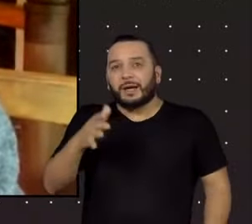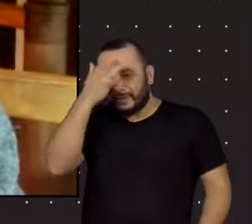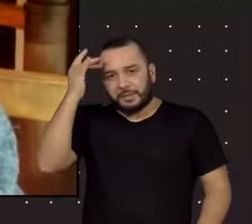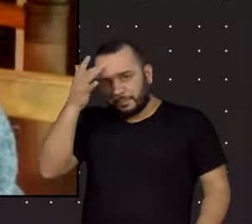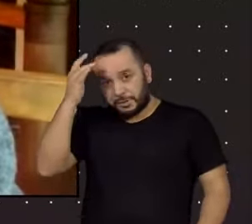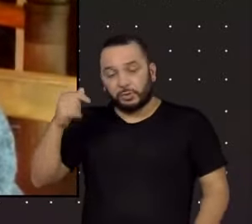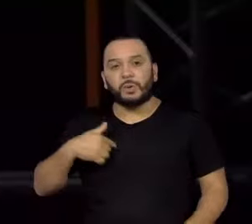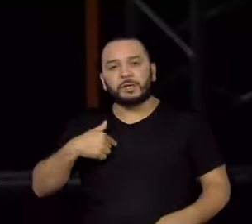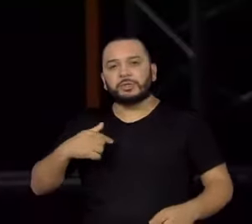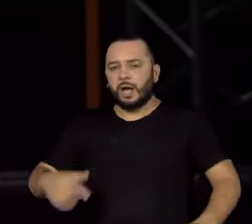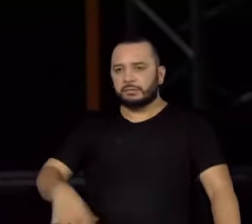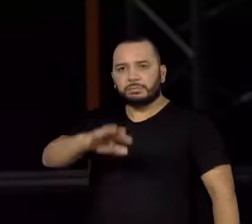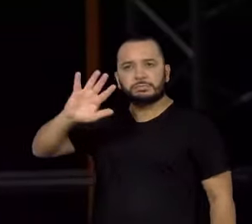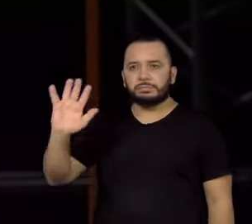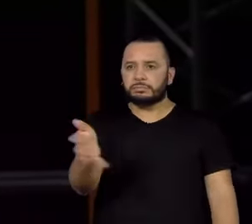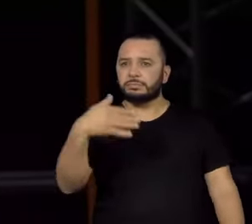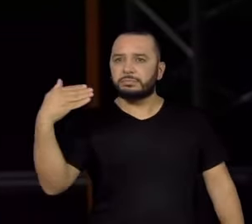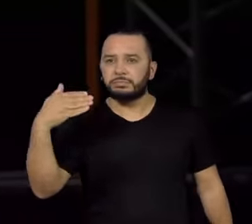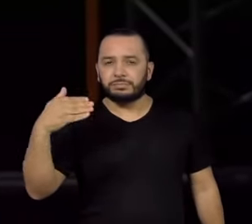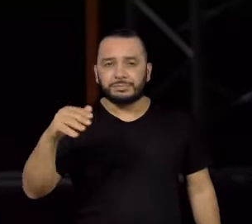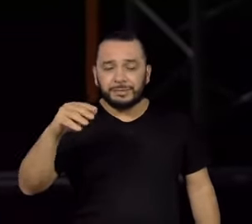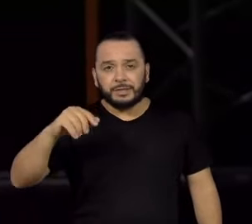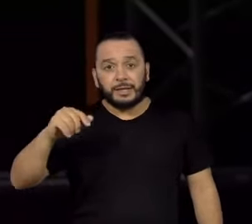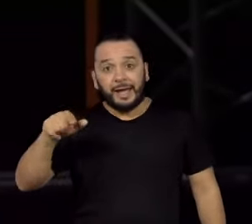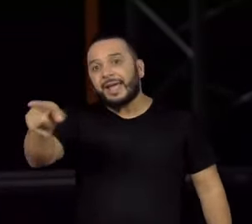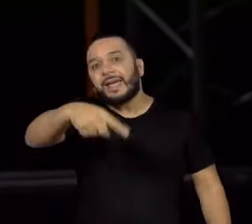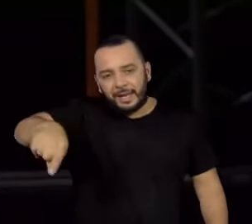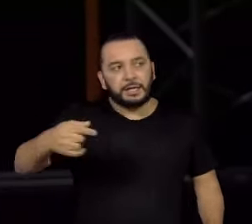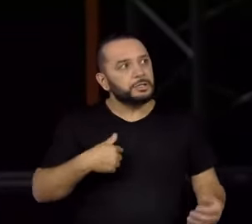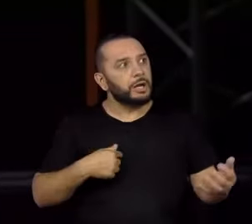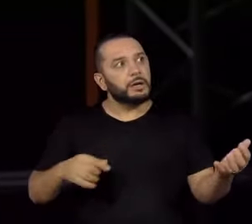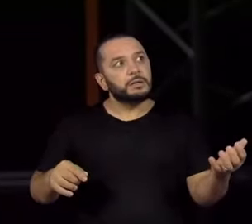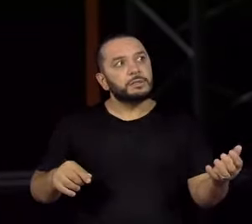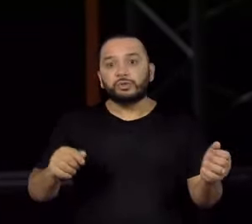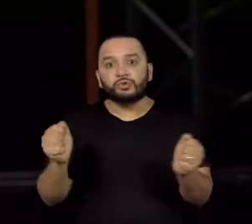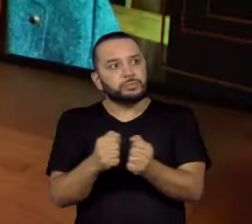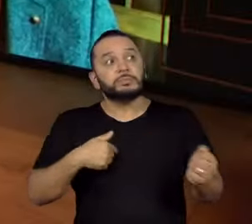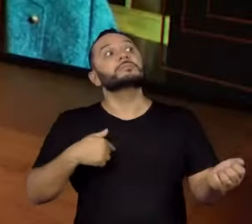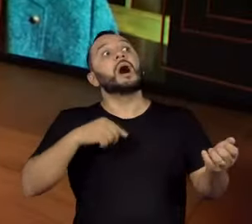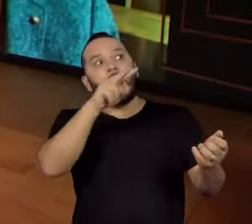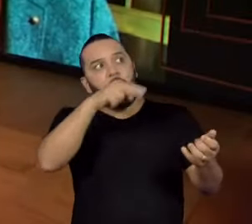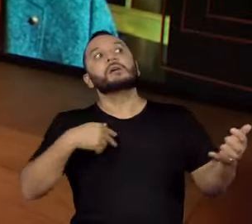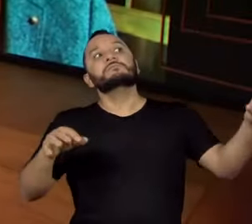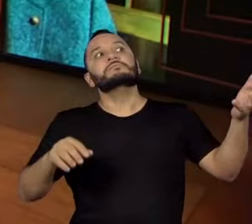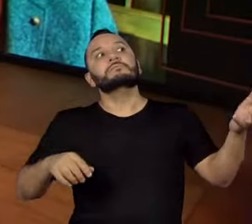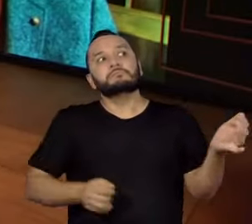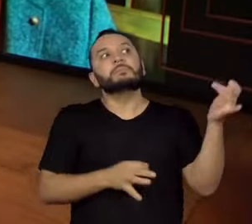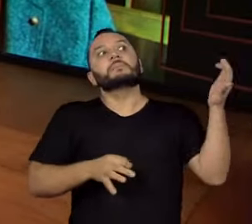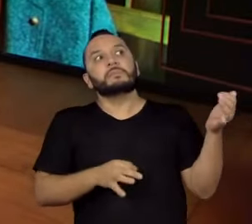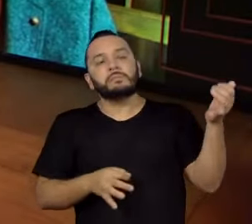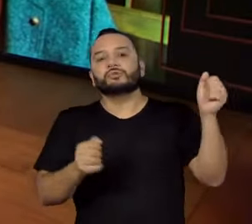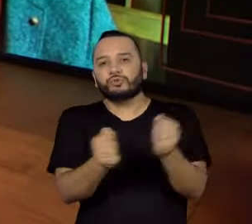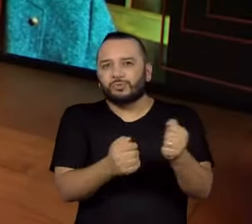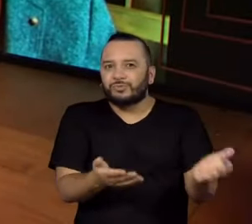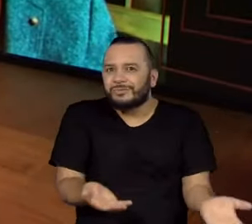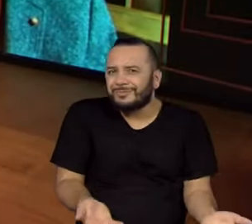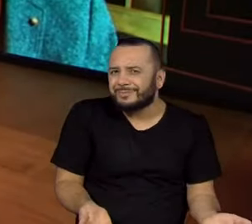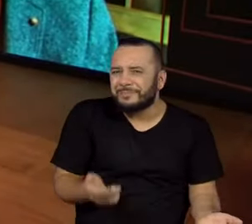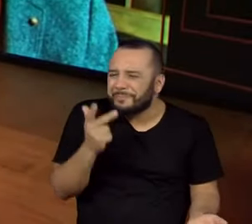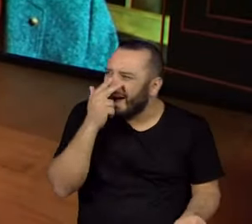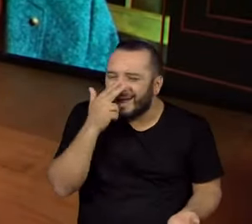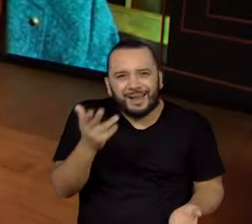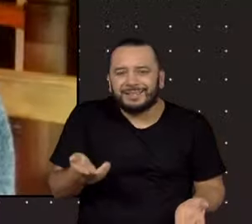zoom, que é o maestro, um movimento ao léu, e eles entendem e fazem papá juntos, né? Quer dizer, eu acho que Bach trabalhava com computadores,